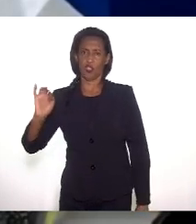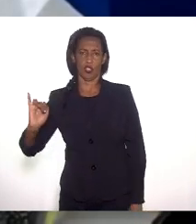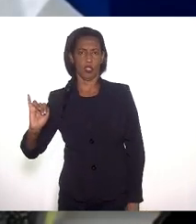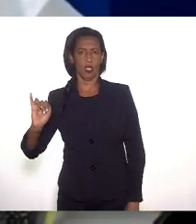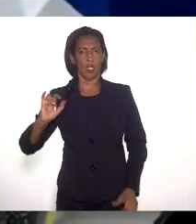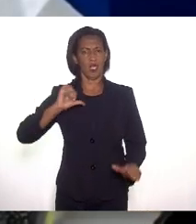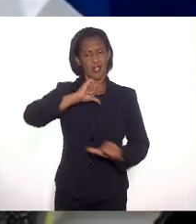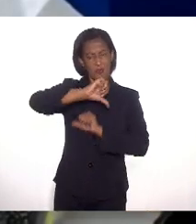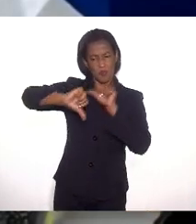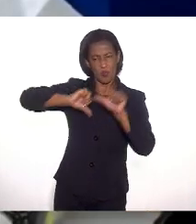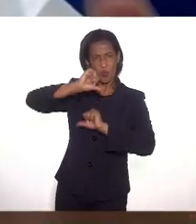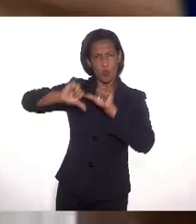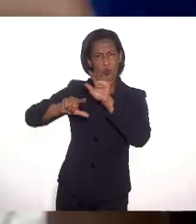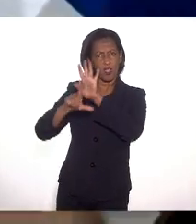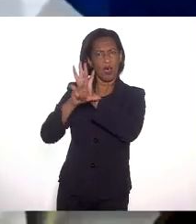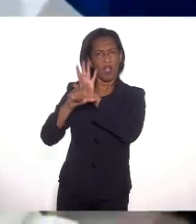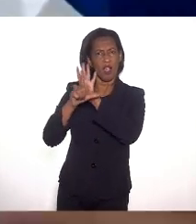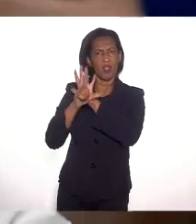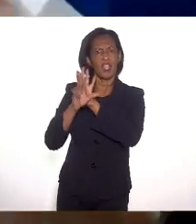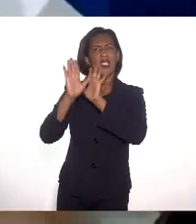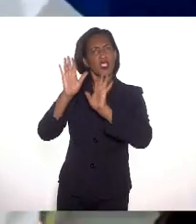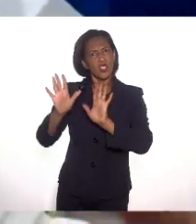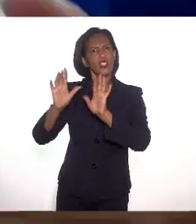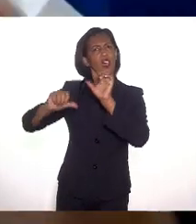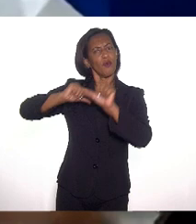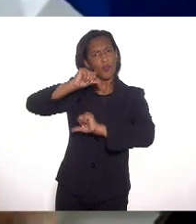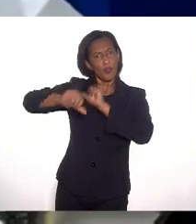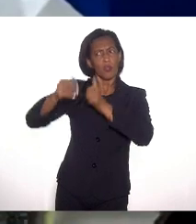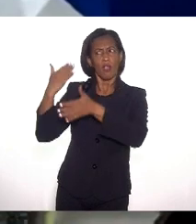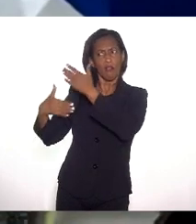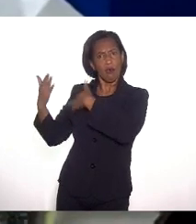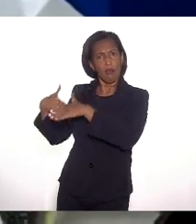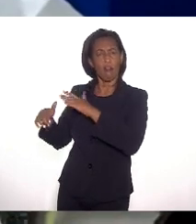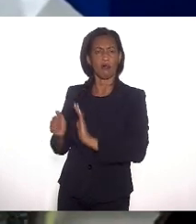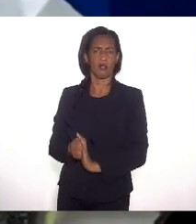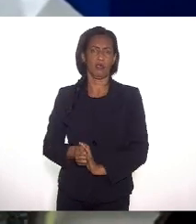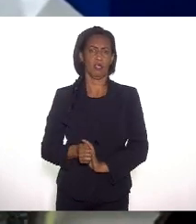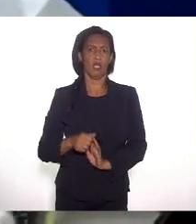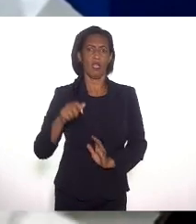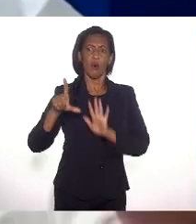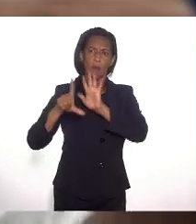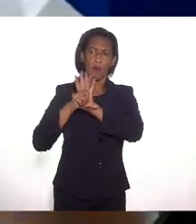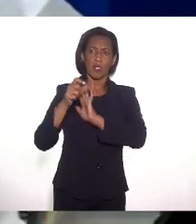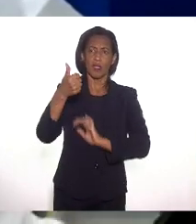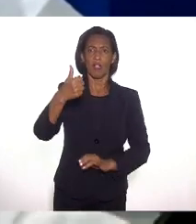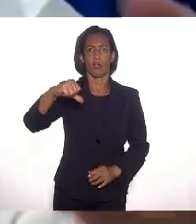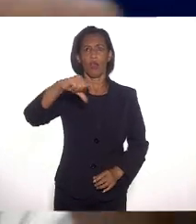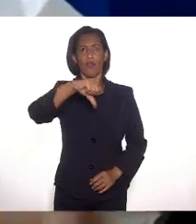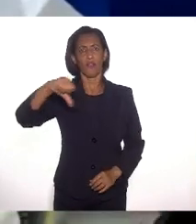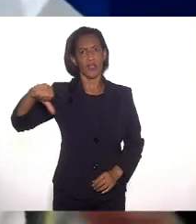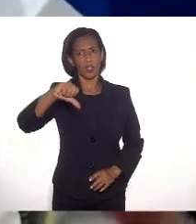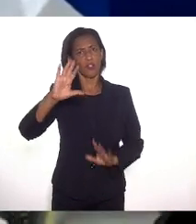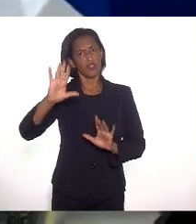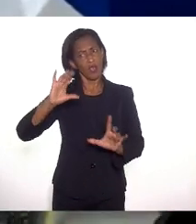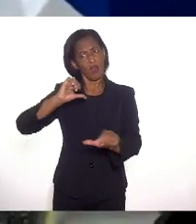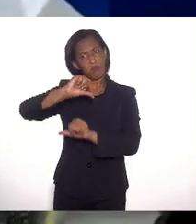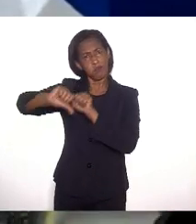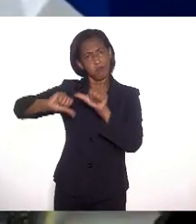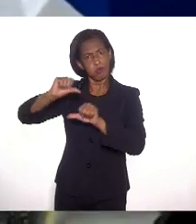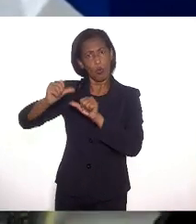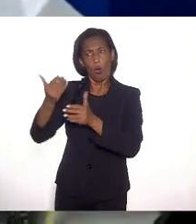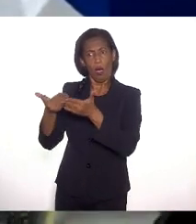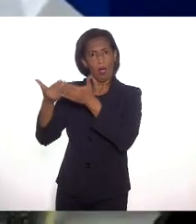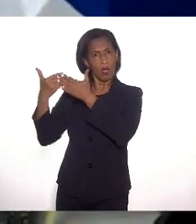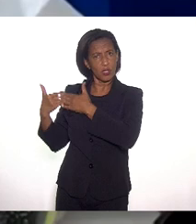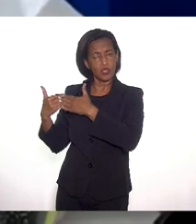a lei 3266, que já foi modificada anteriormente, inclusive. É uma lei de 99, ela já teve modificações antes desta